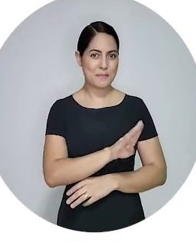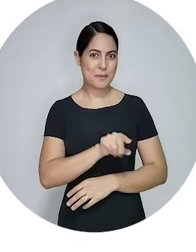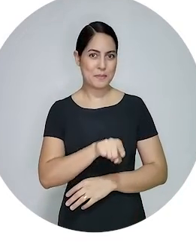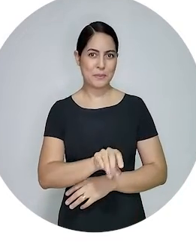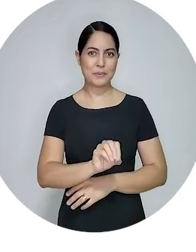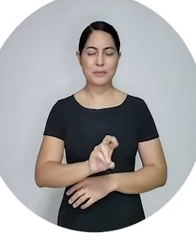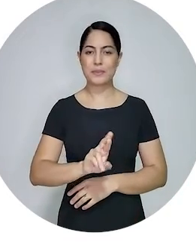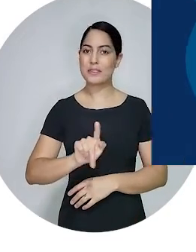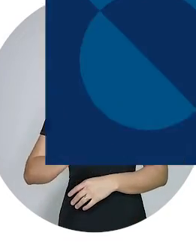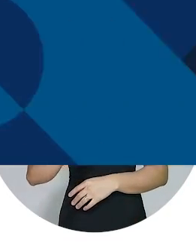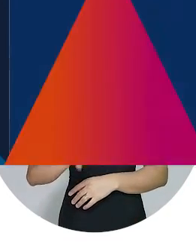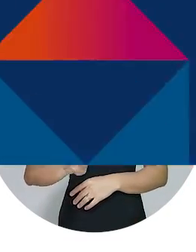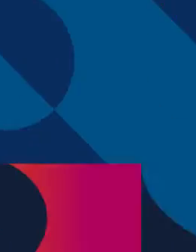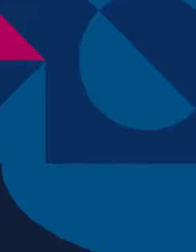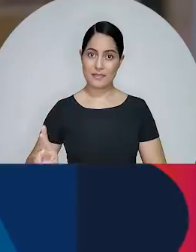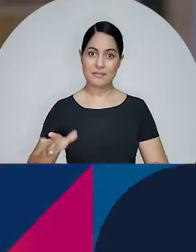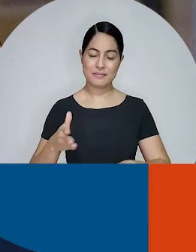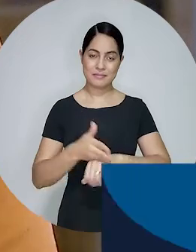oab.org.br.